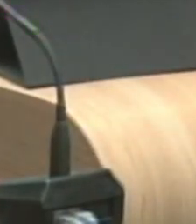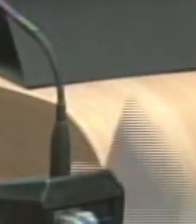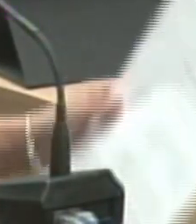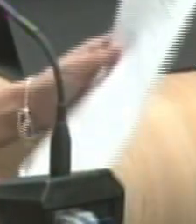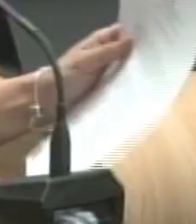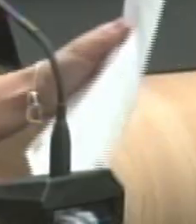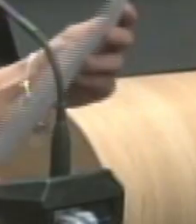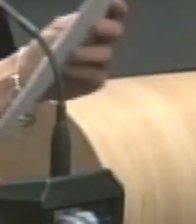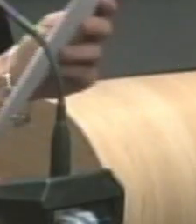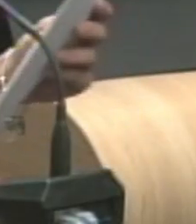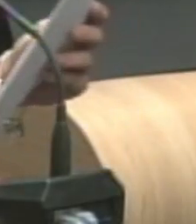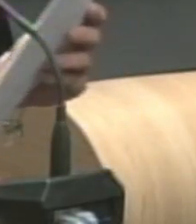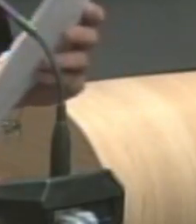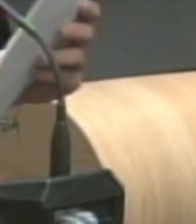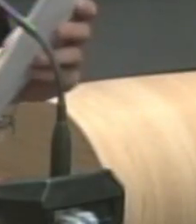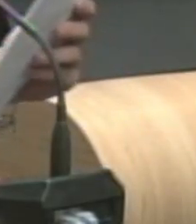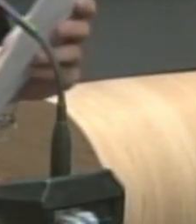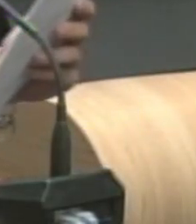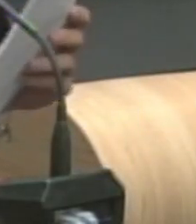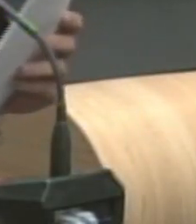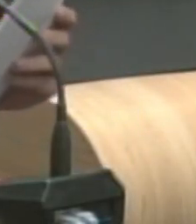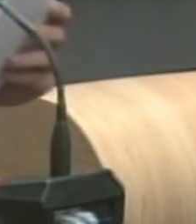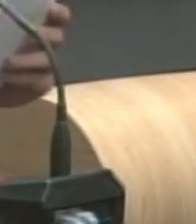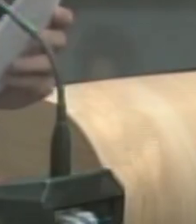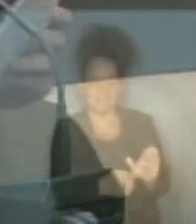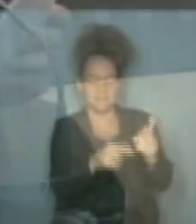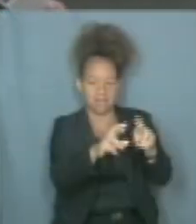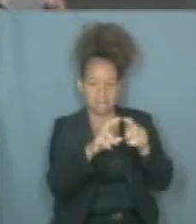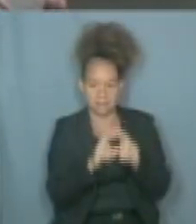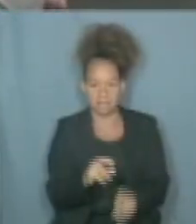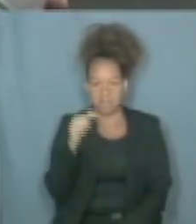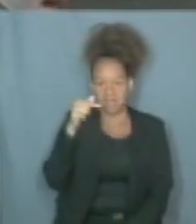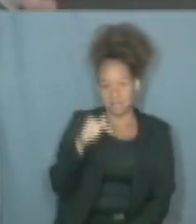parte. Eu apresentei esse requerimento de número